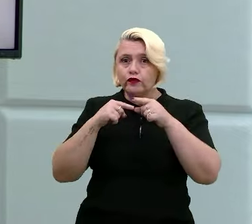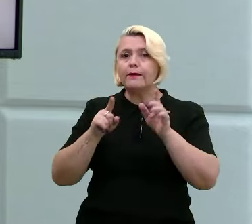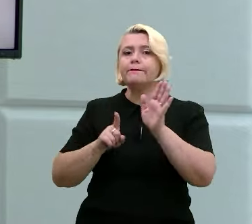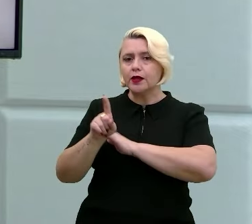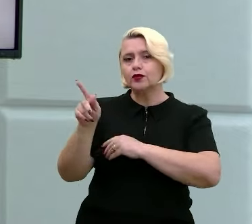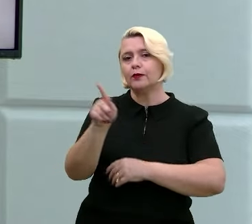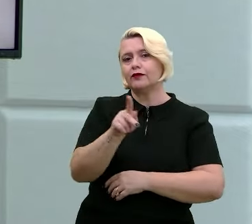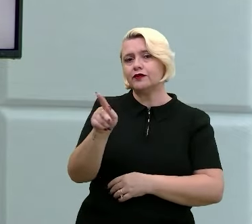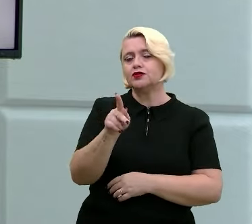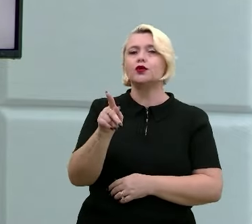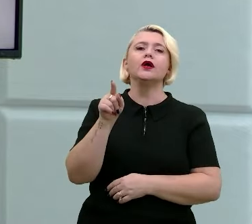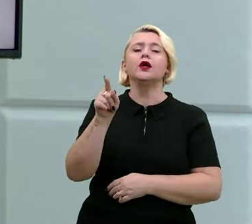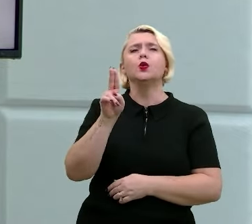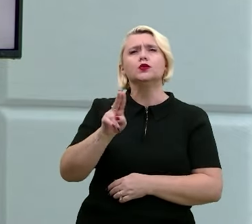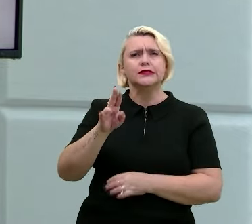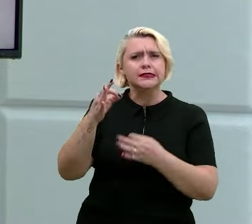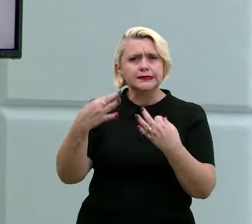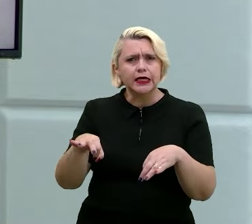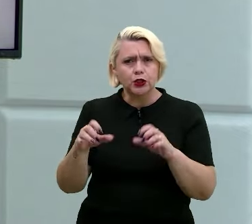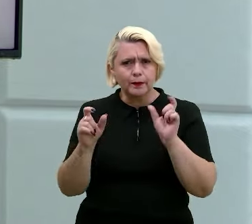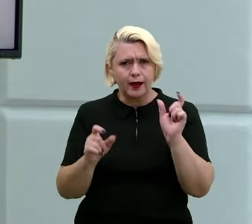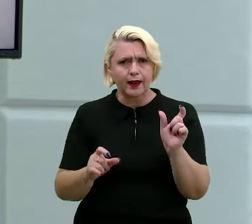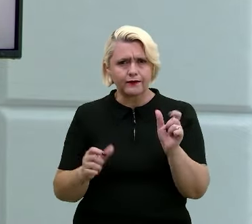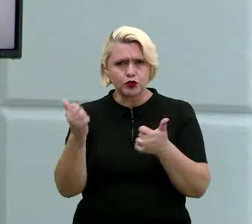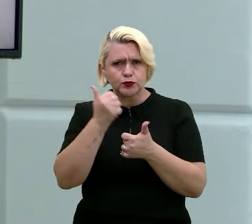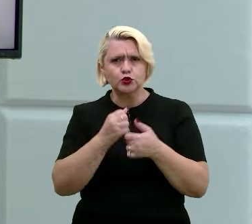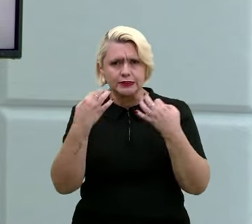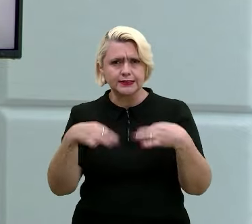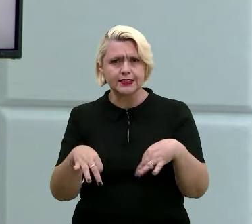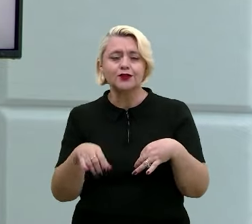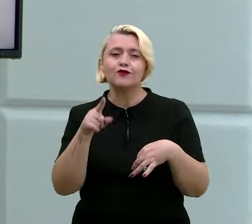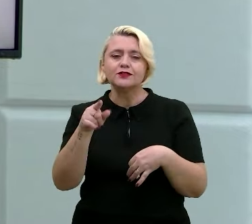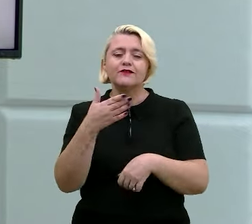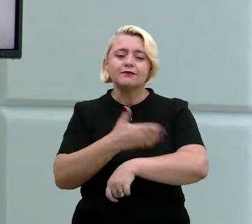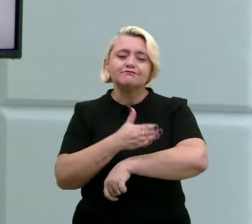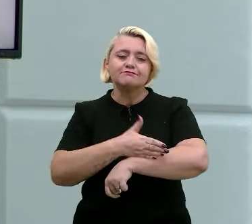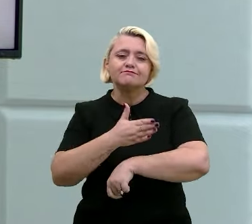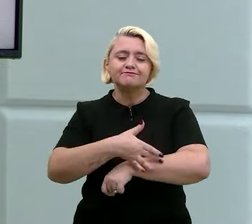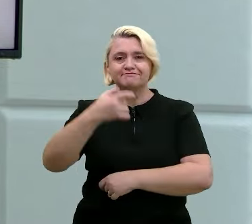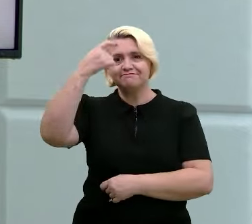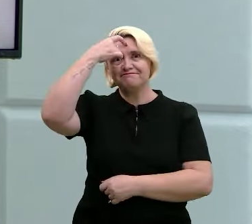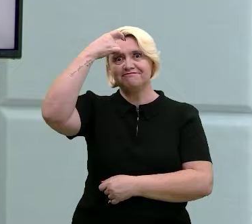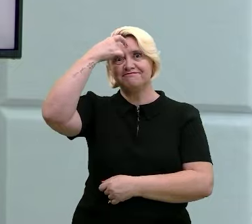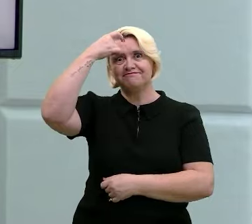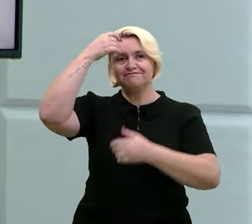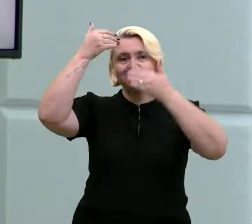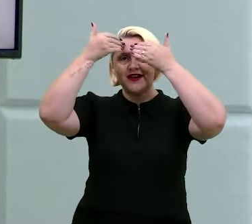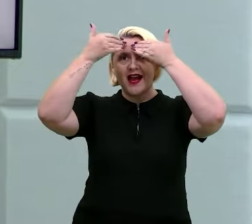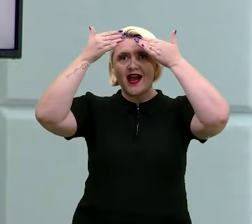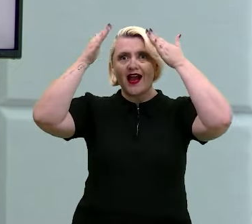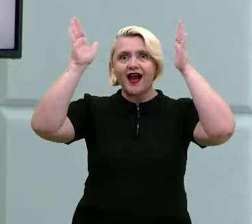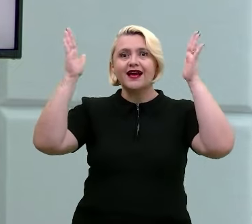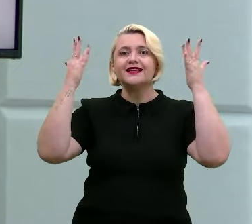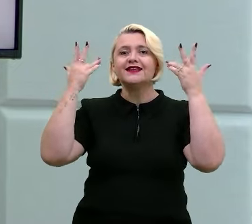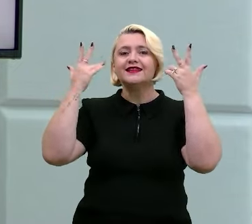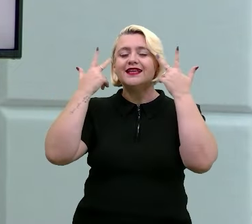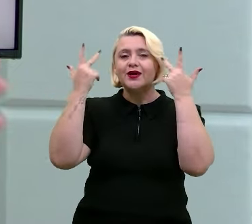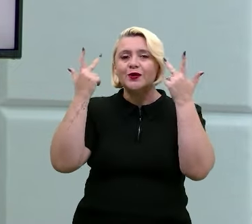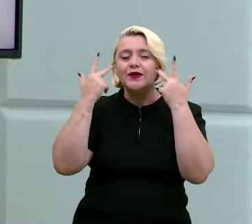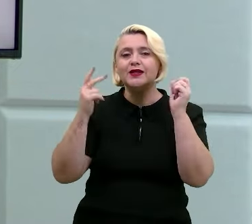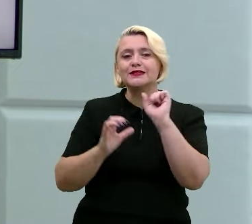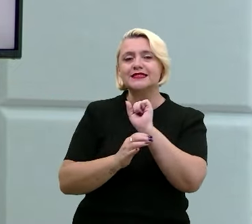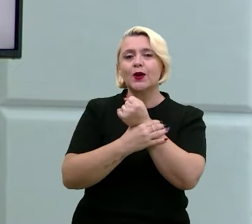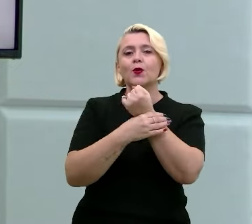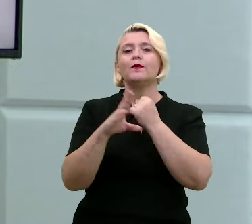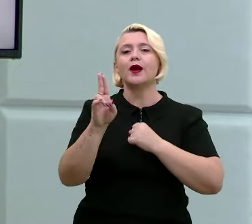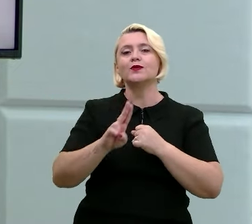perguntei ao professor, professora, eu usei certinho aqui a palavra? E você vai ficando cada vez mais consciente e mais tranquilo e mais seguro para usar